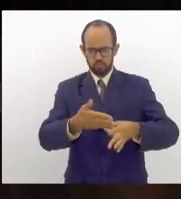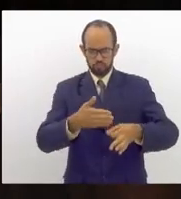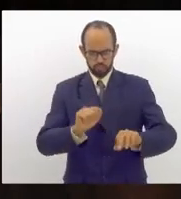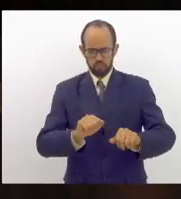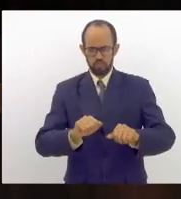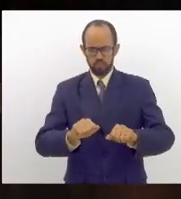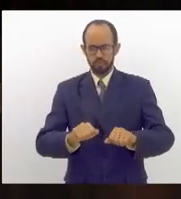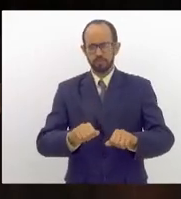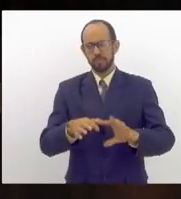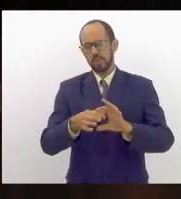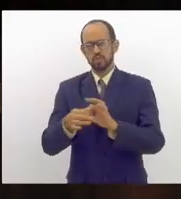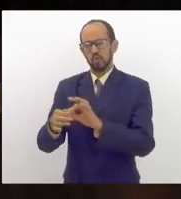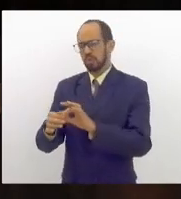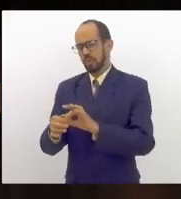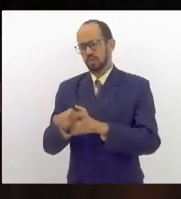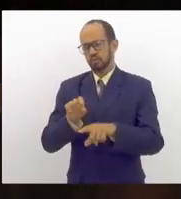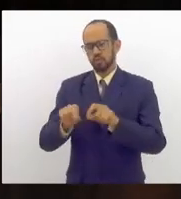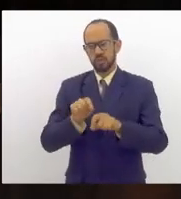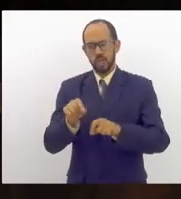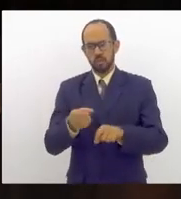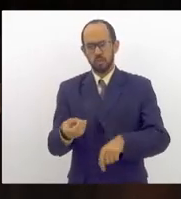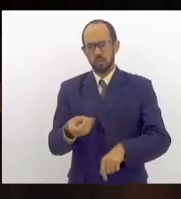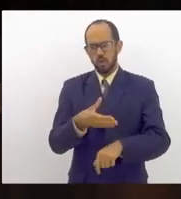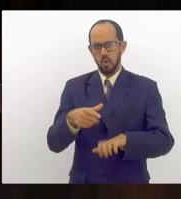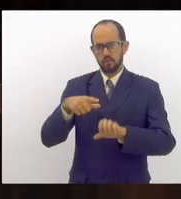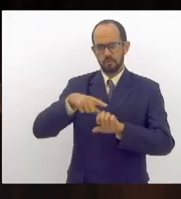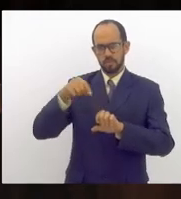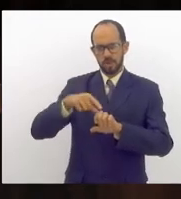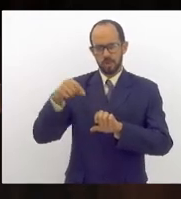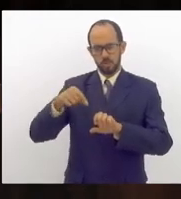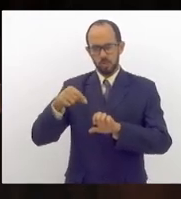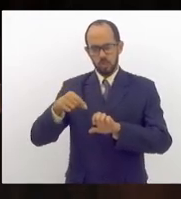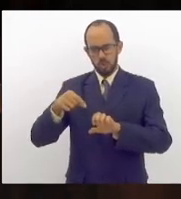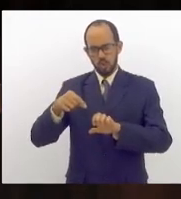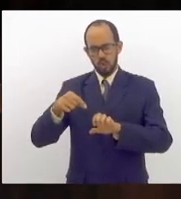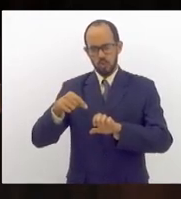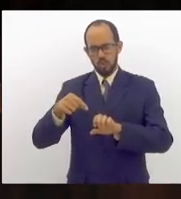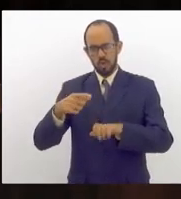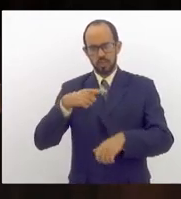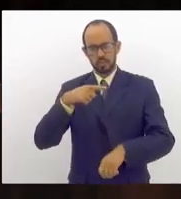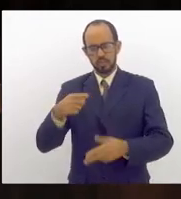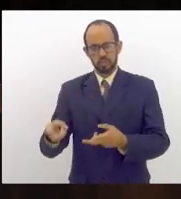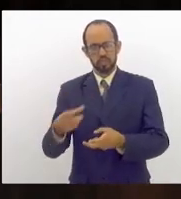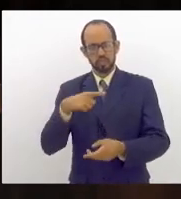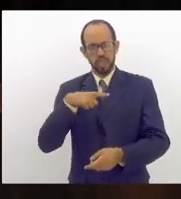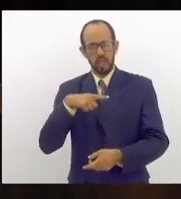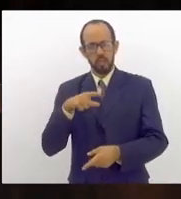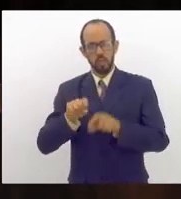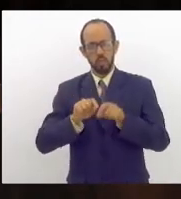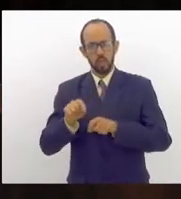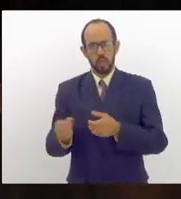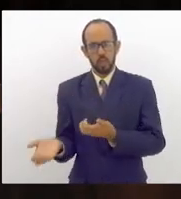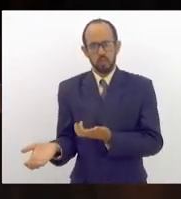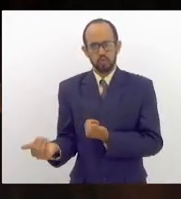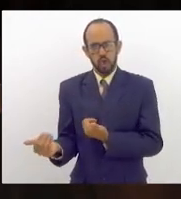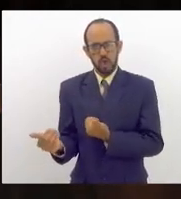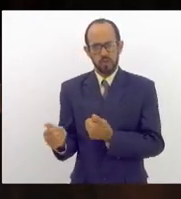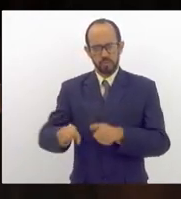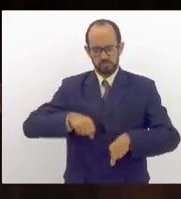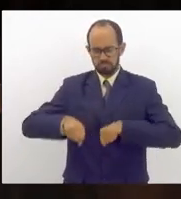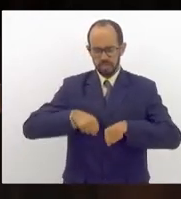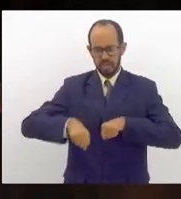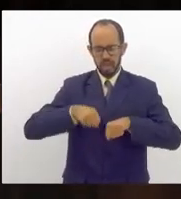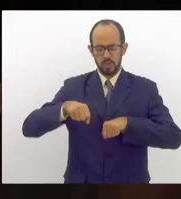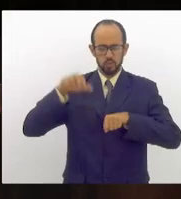por exemplo do novo empreendedor é onde a gente viu nosso jovens pedalando debaixo de chuva